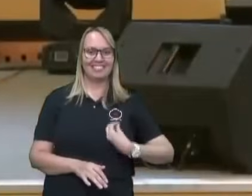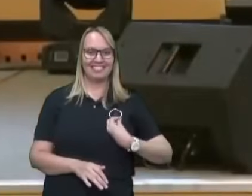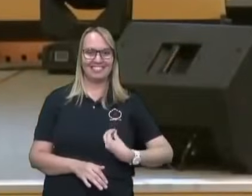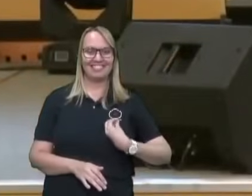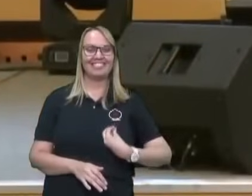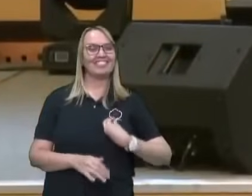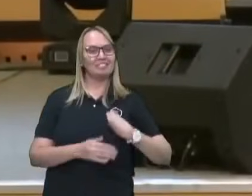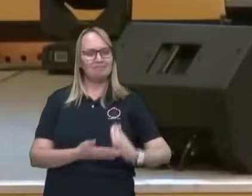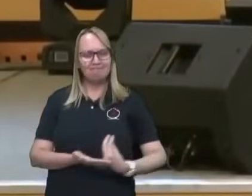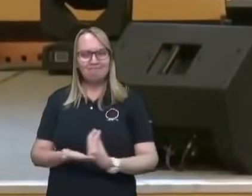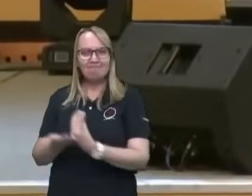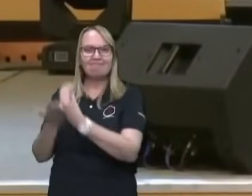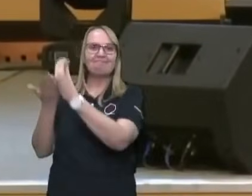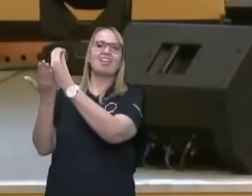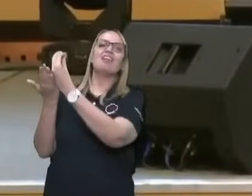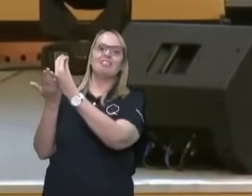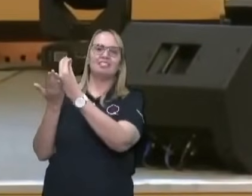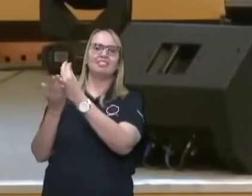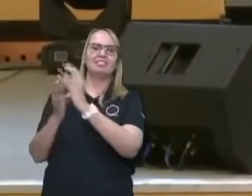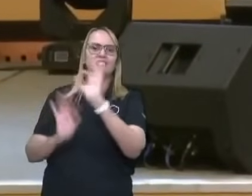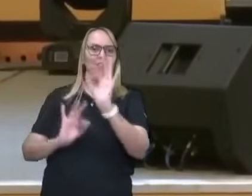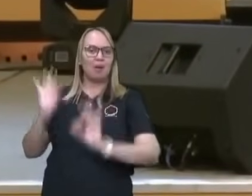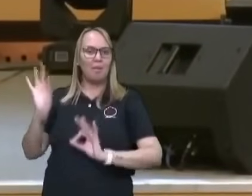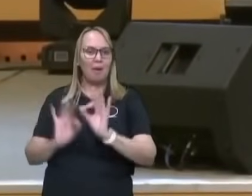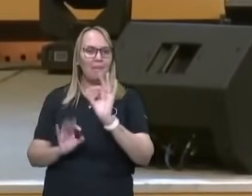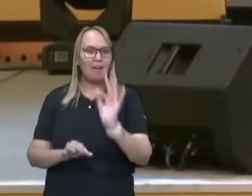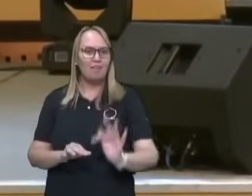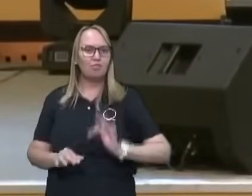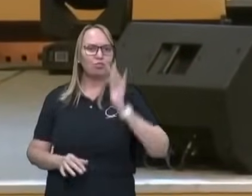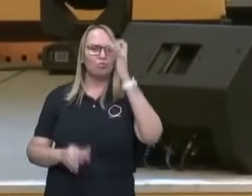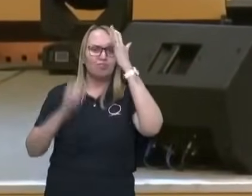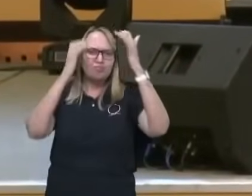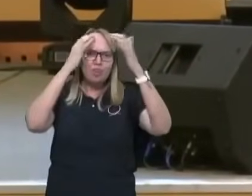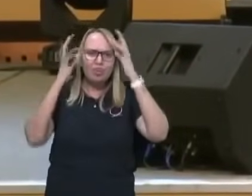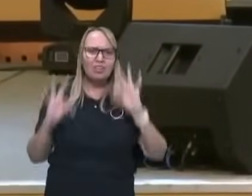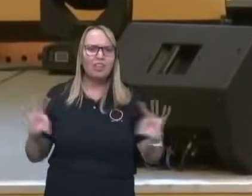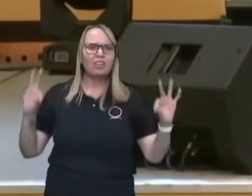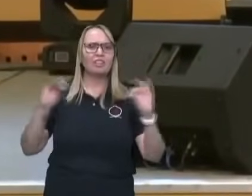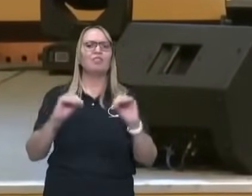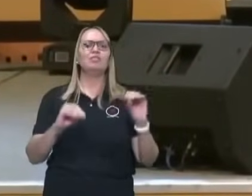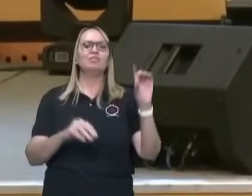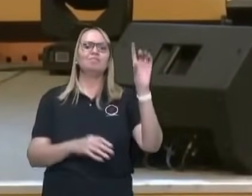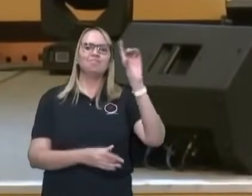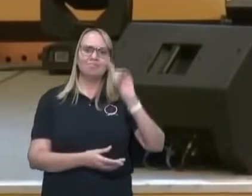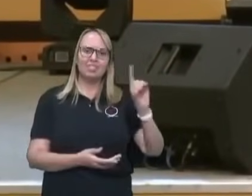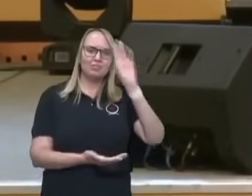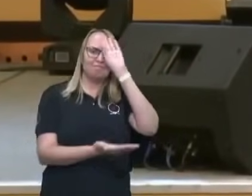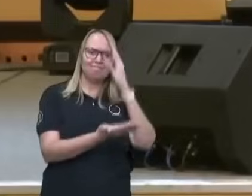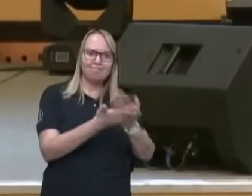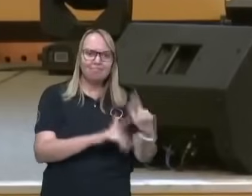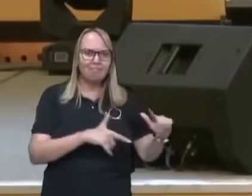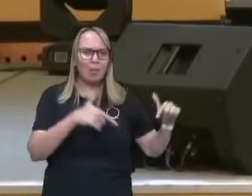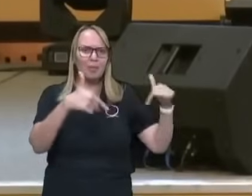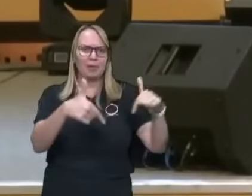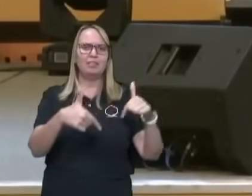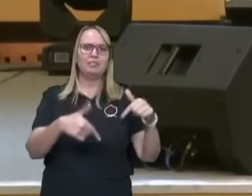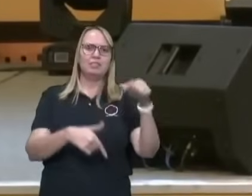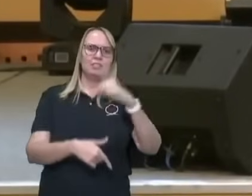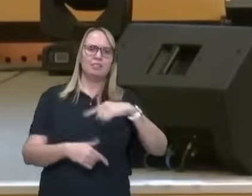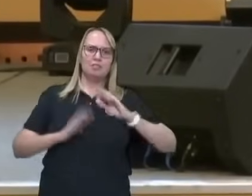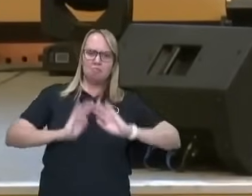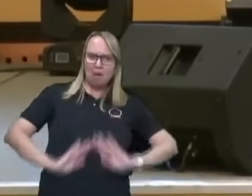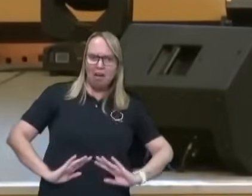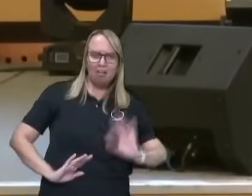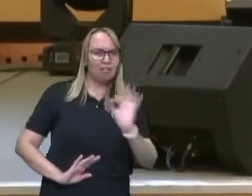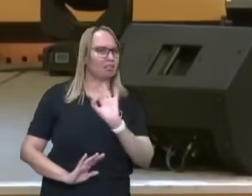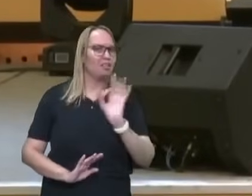Senhor, confia nele e o mais ele fará. Você não vai ficar prostrado. Você confia em Deus? Você não